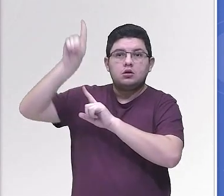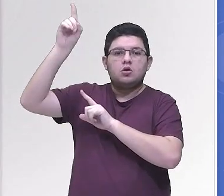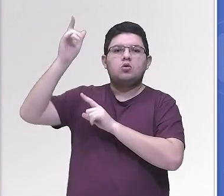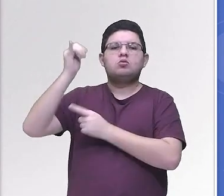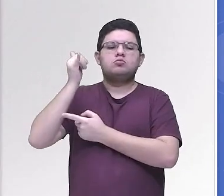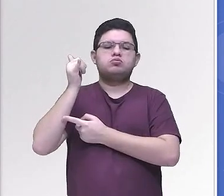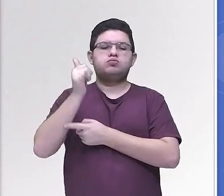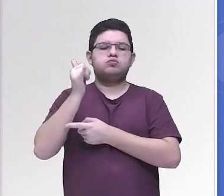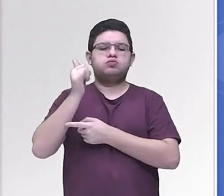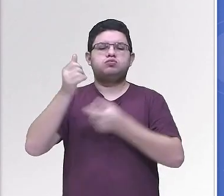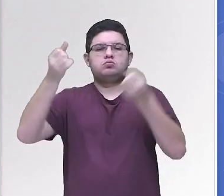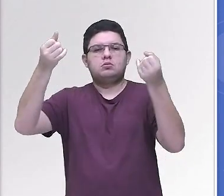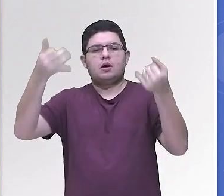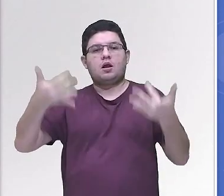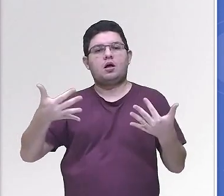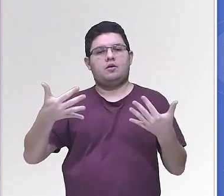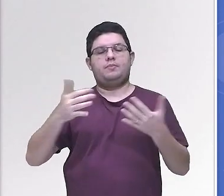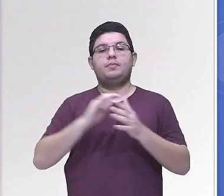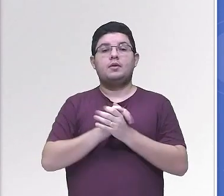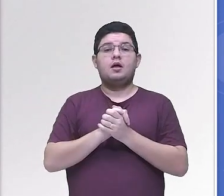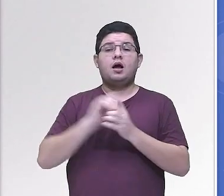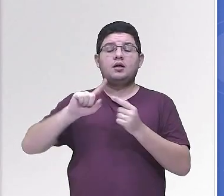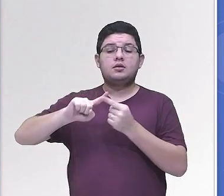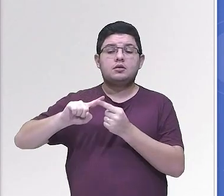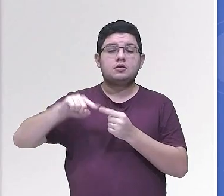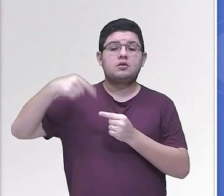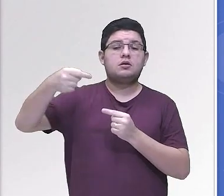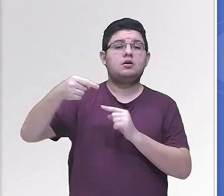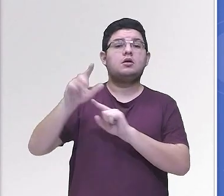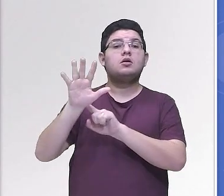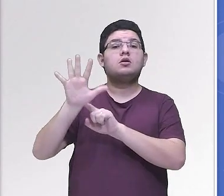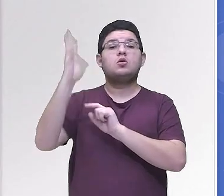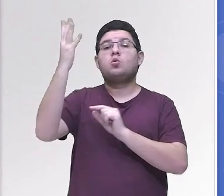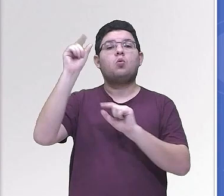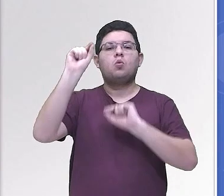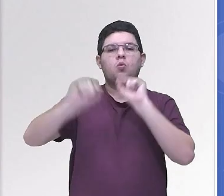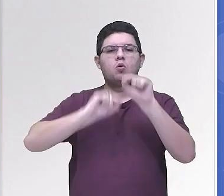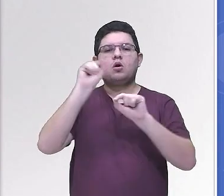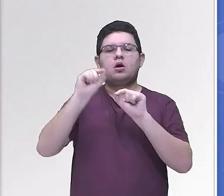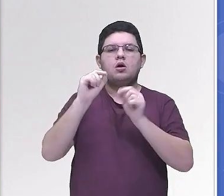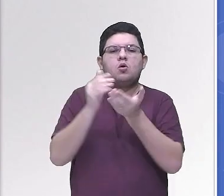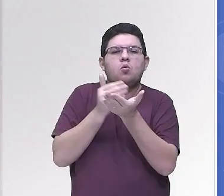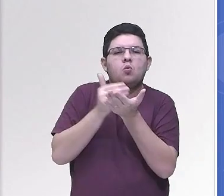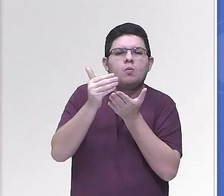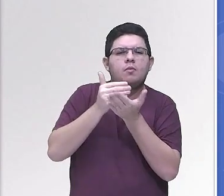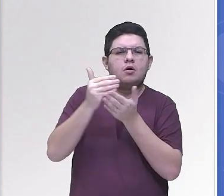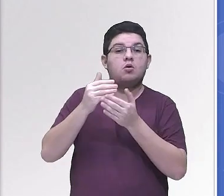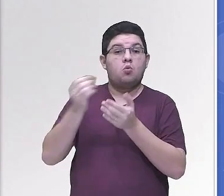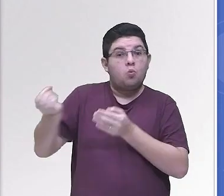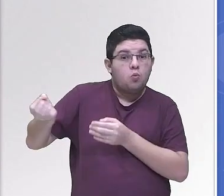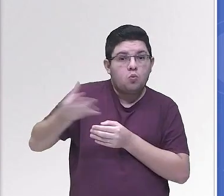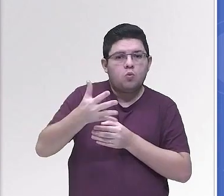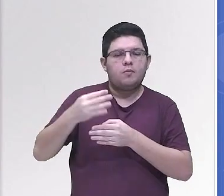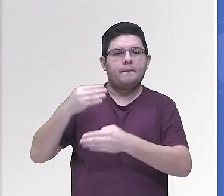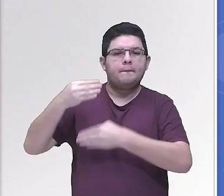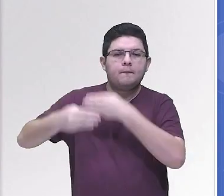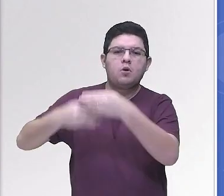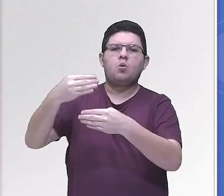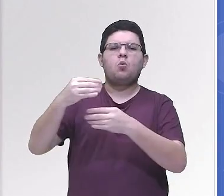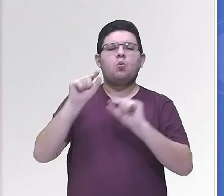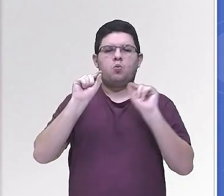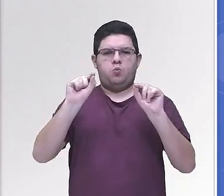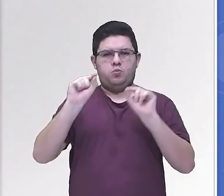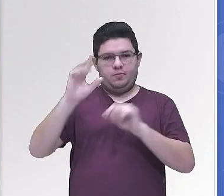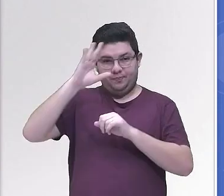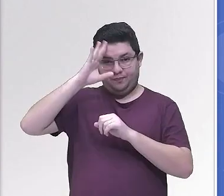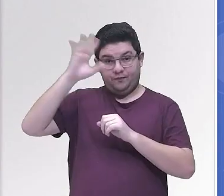que ia acontecer. De repente, o que acontece agora? De repente começa um processo do filosofar, onde